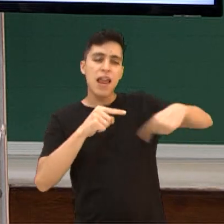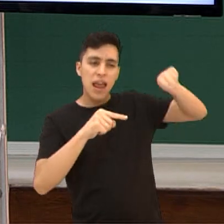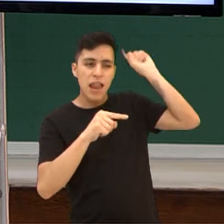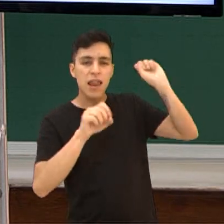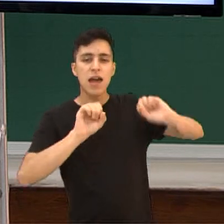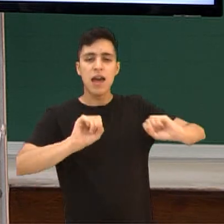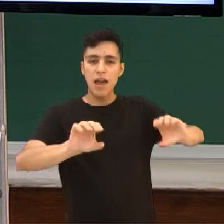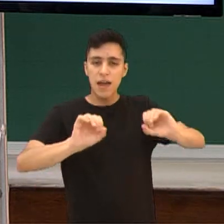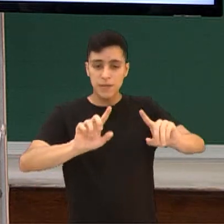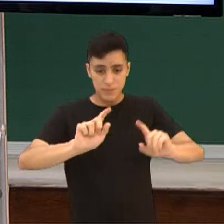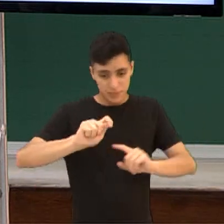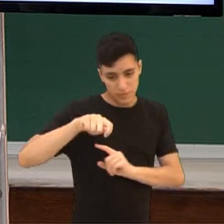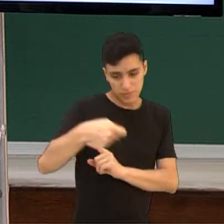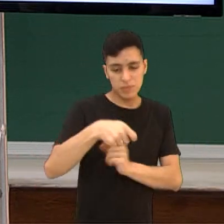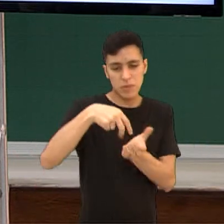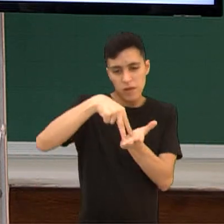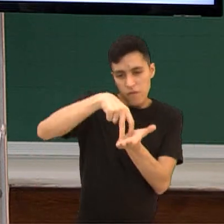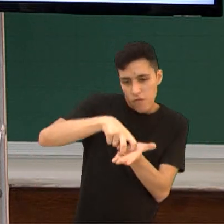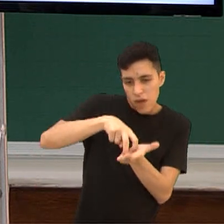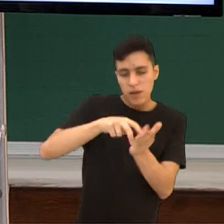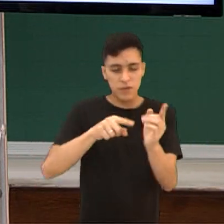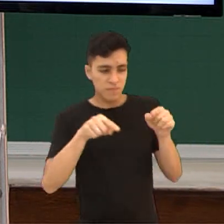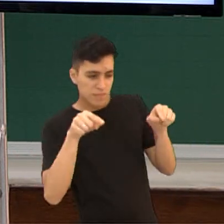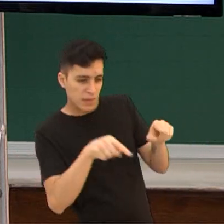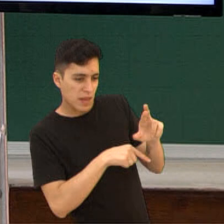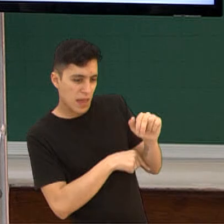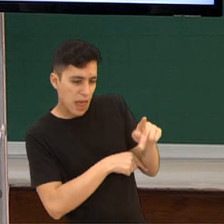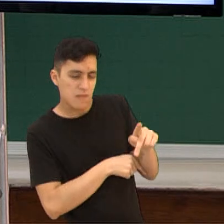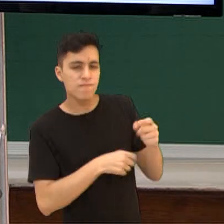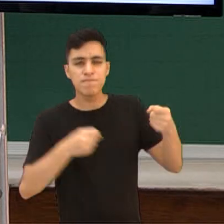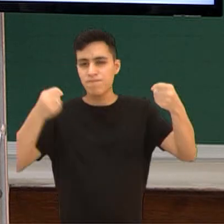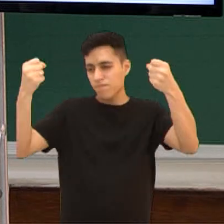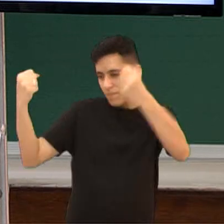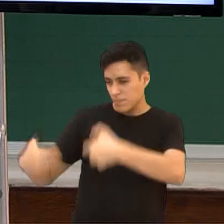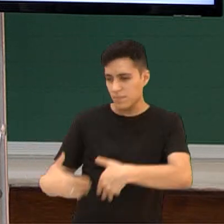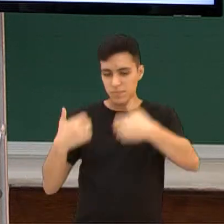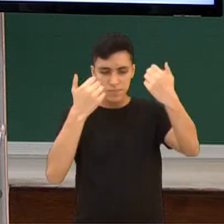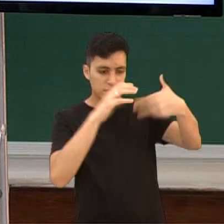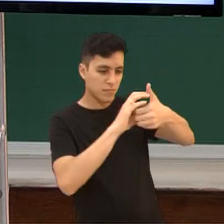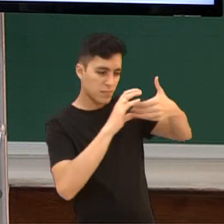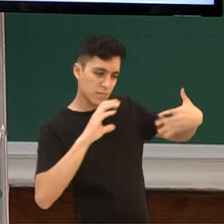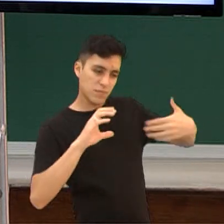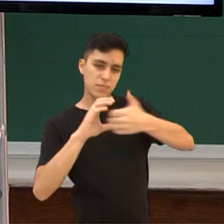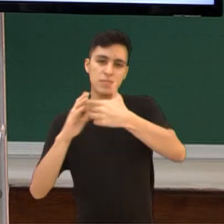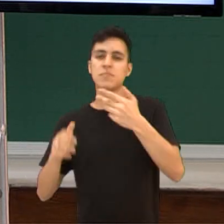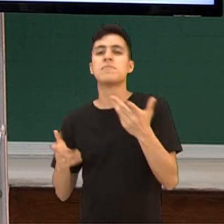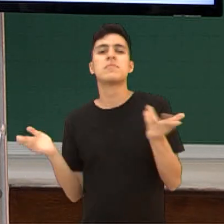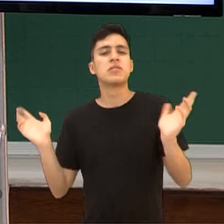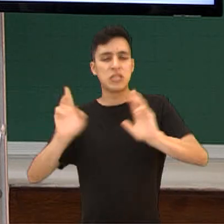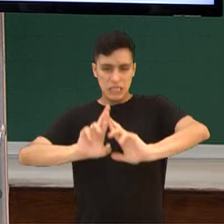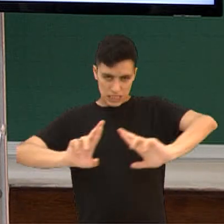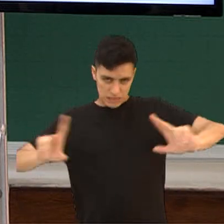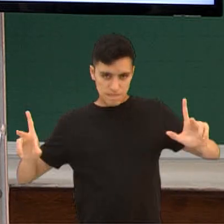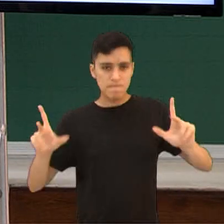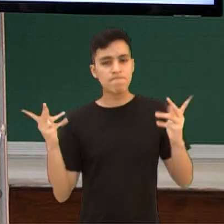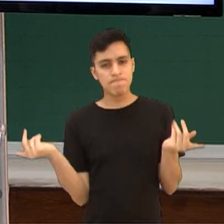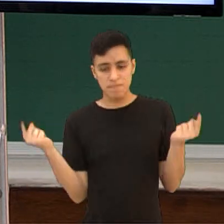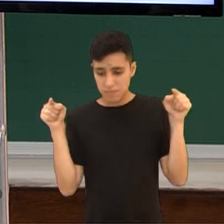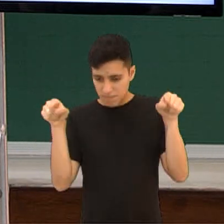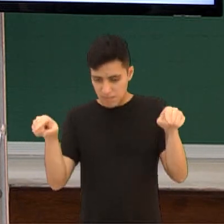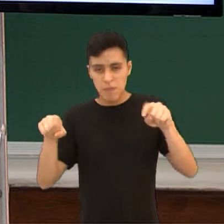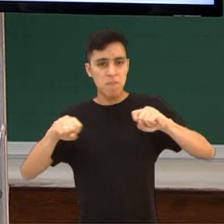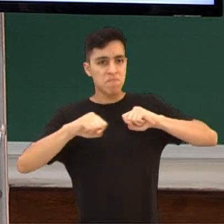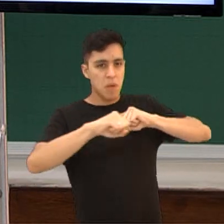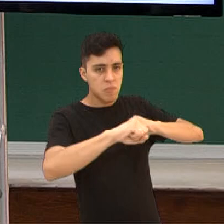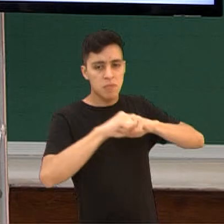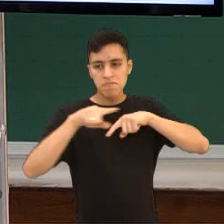sobre o funk versus rap, a gente falou muito bem qual que era a característica e a diferenciação desses dois